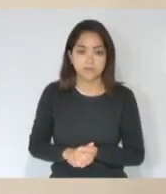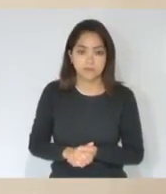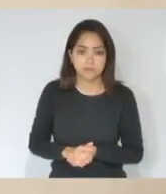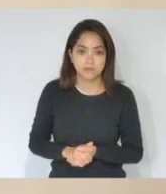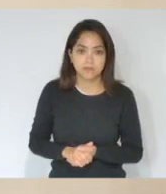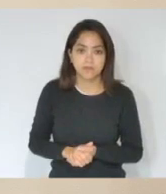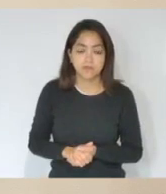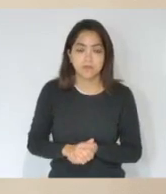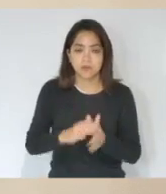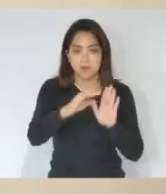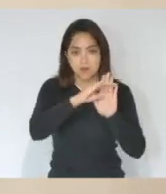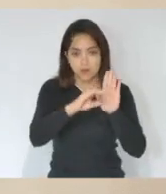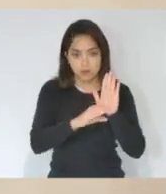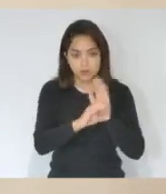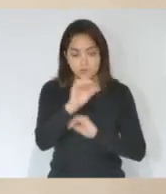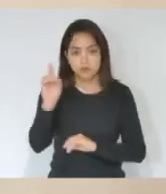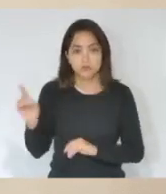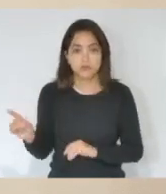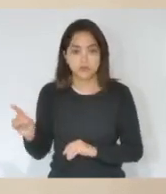Ordem do dia.